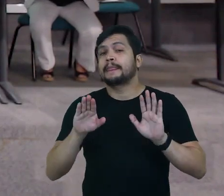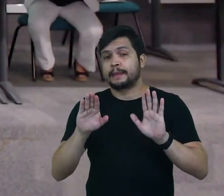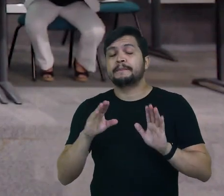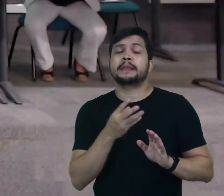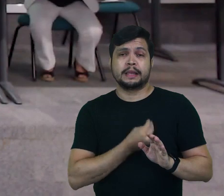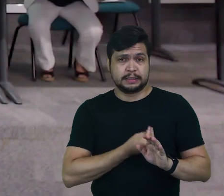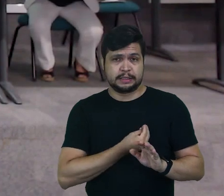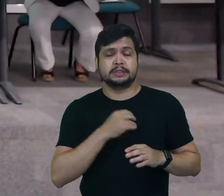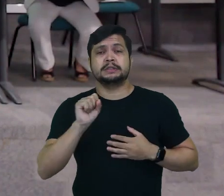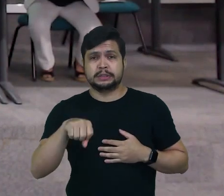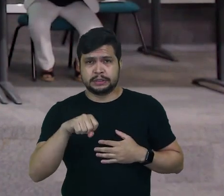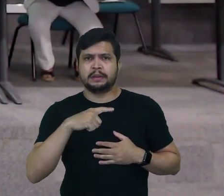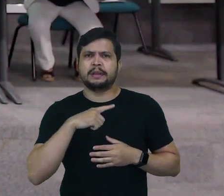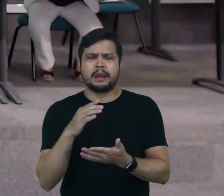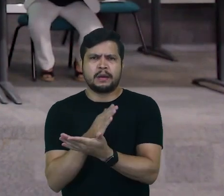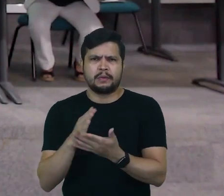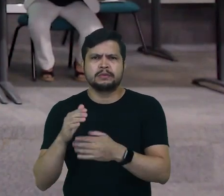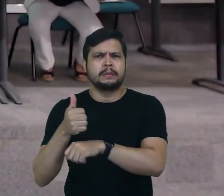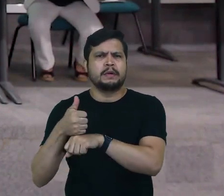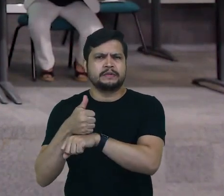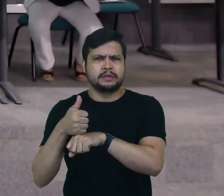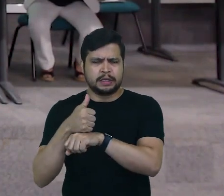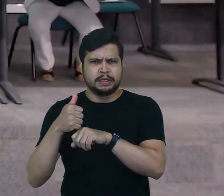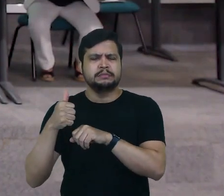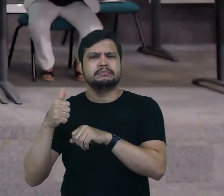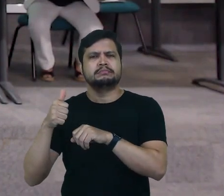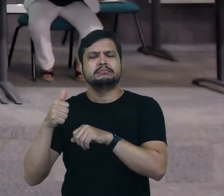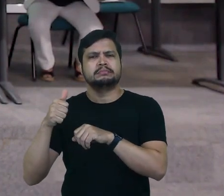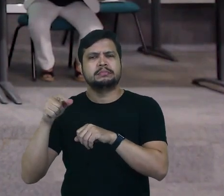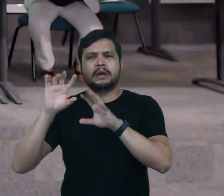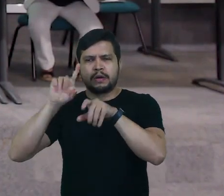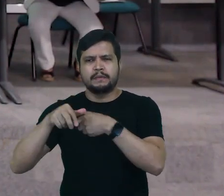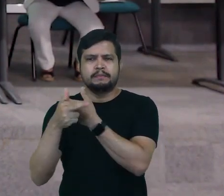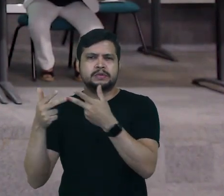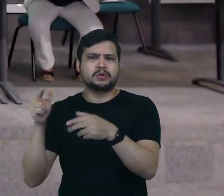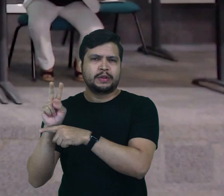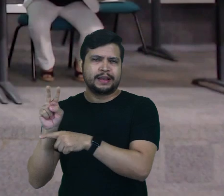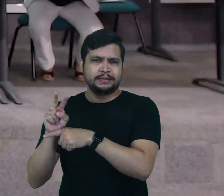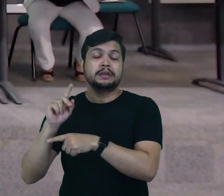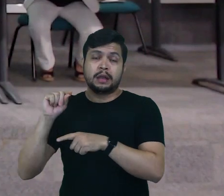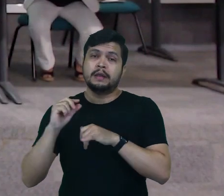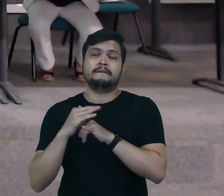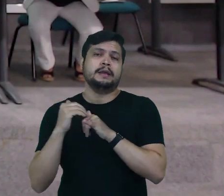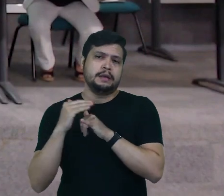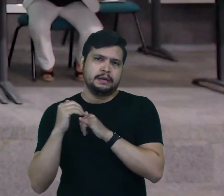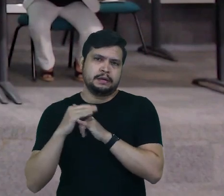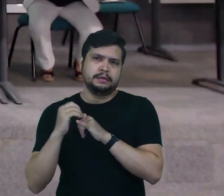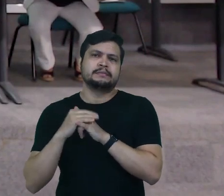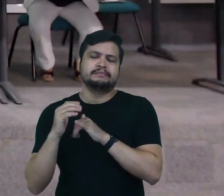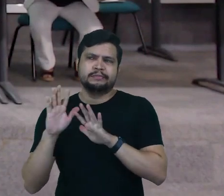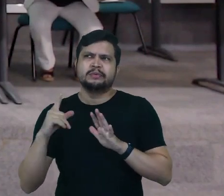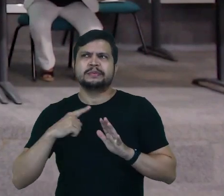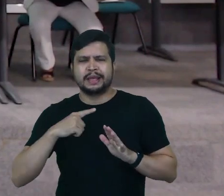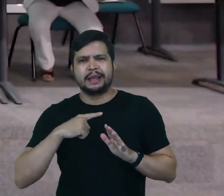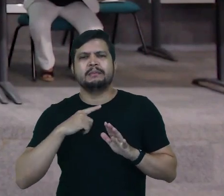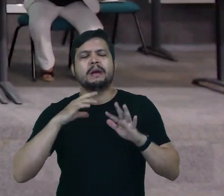Até existe, porque tem zootecnista que é vegano, os pets entraram agora, né? Então,